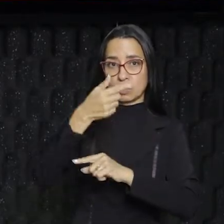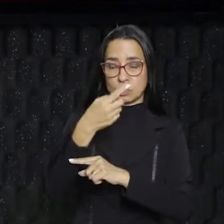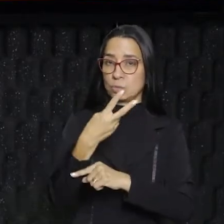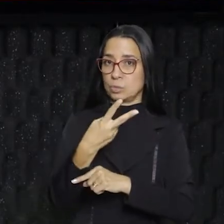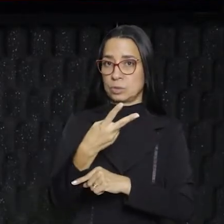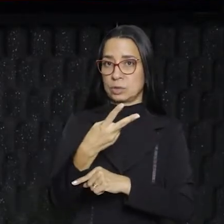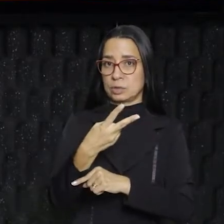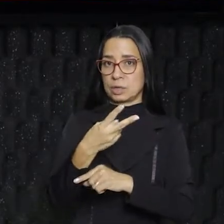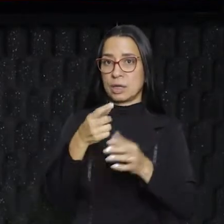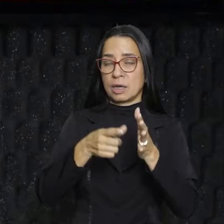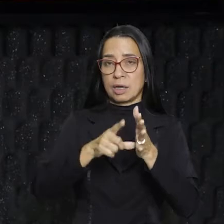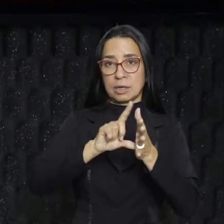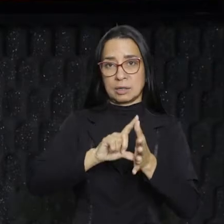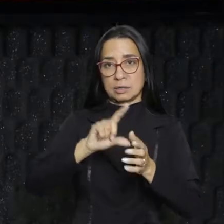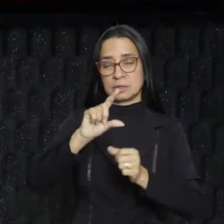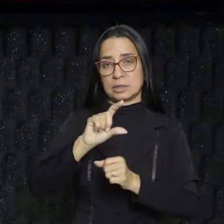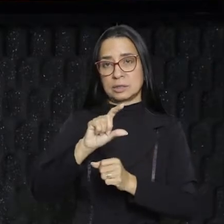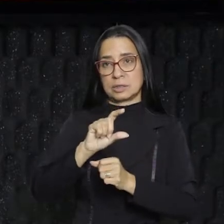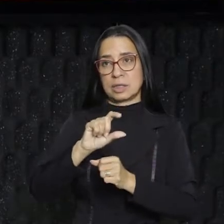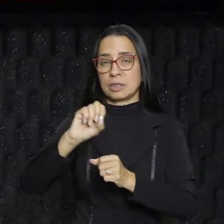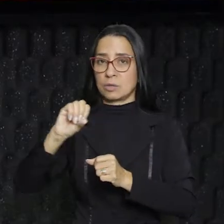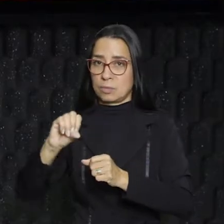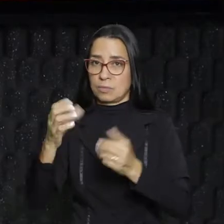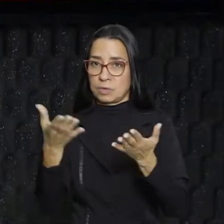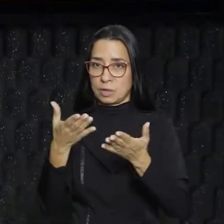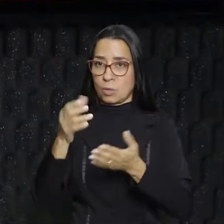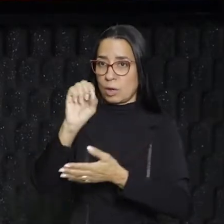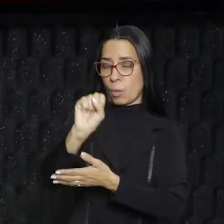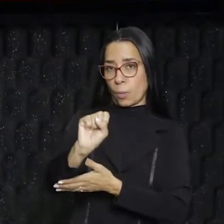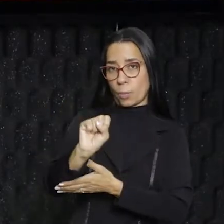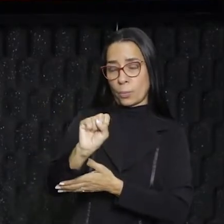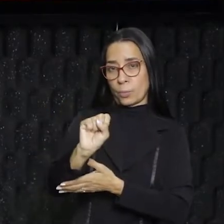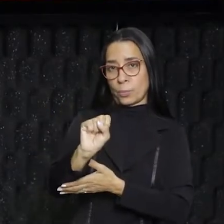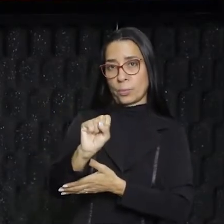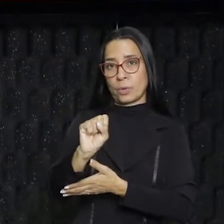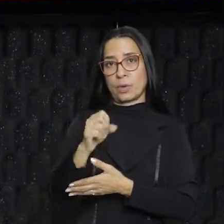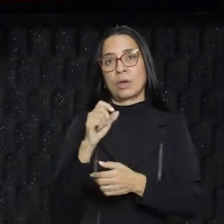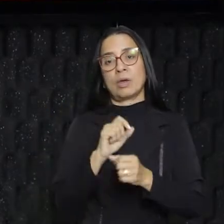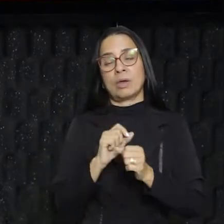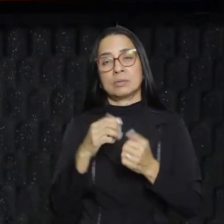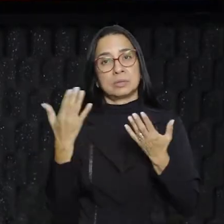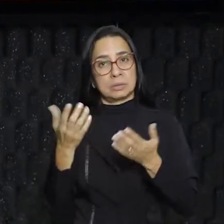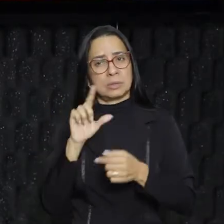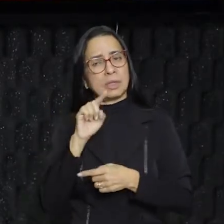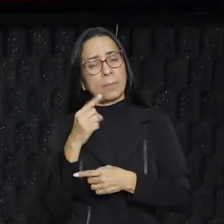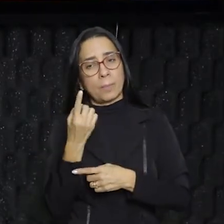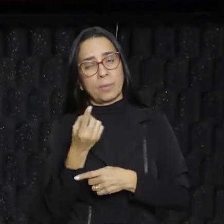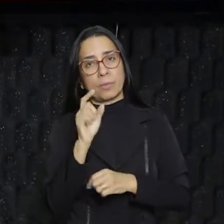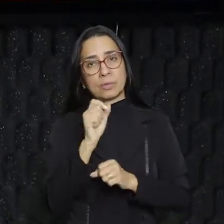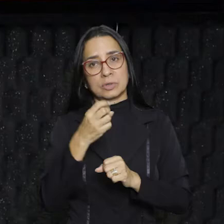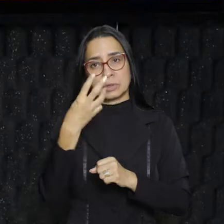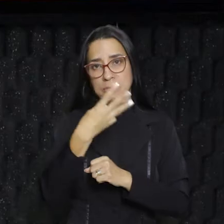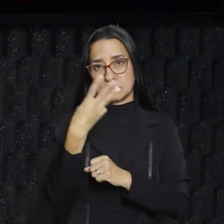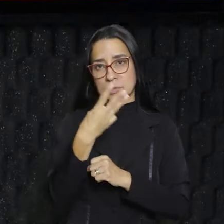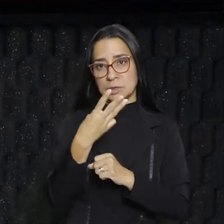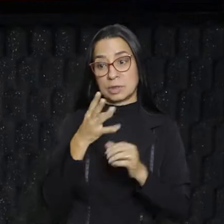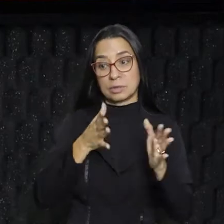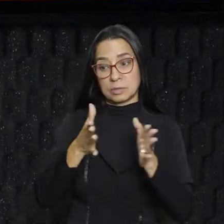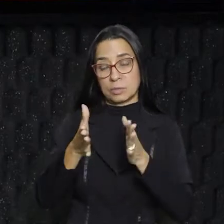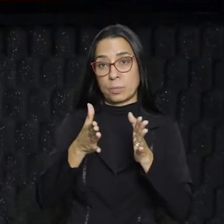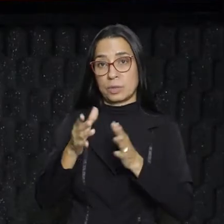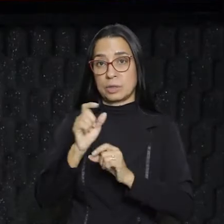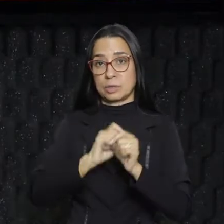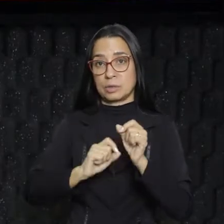que acontece com o crescimento vegetativo? Ele cresce. A posterior, galera, já na terceira fase, que nós chamamos